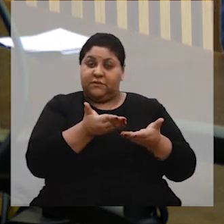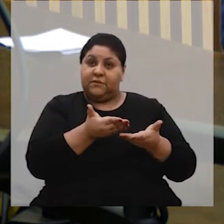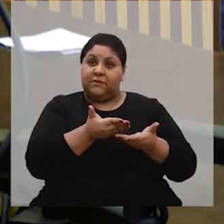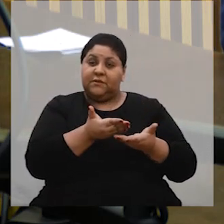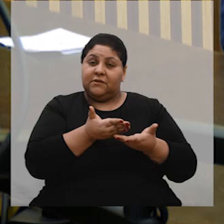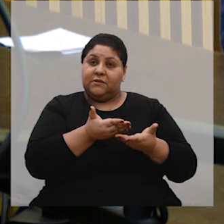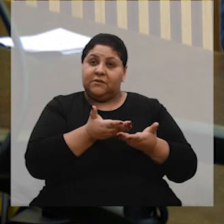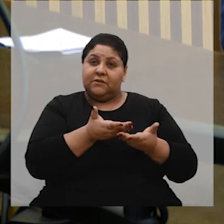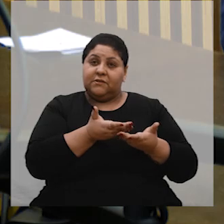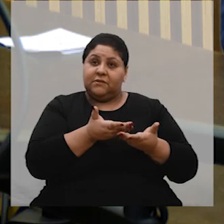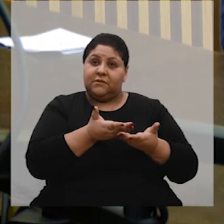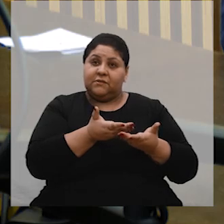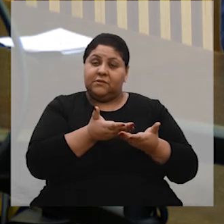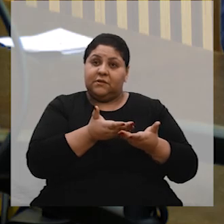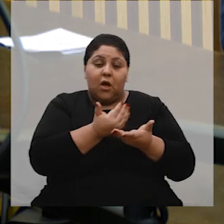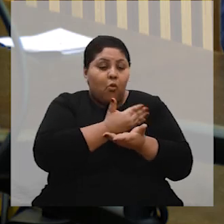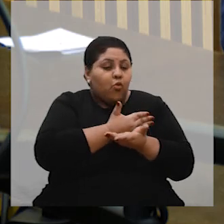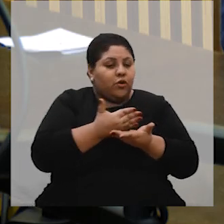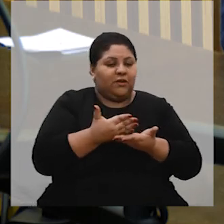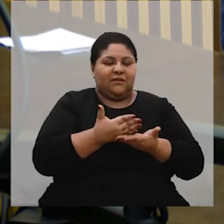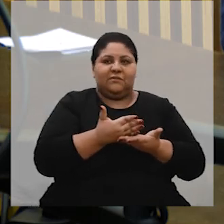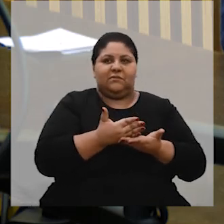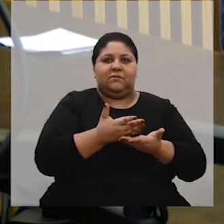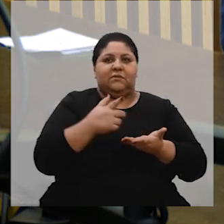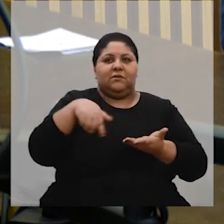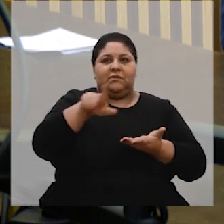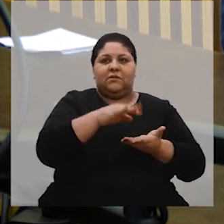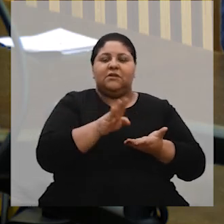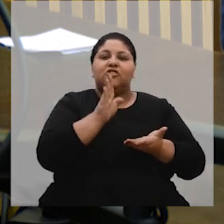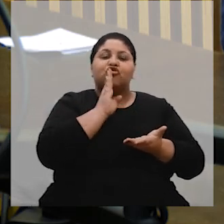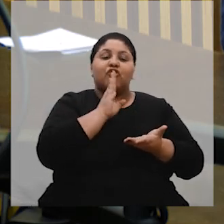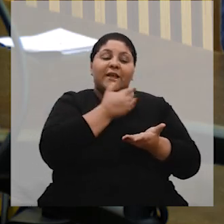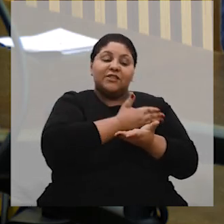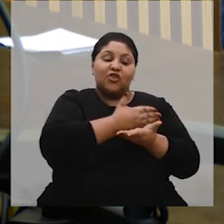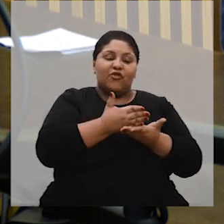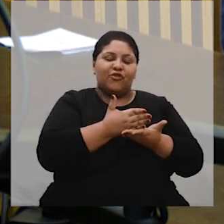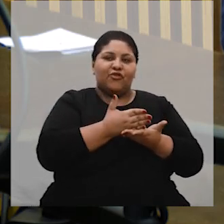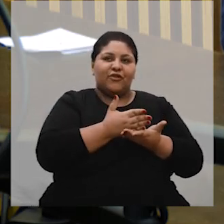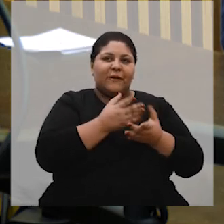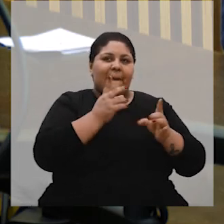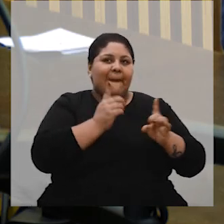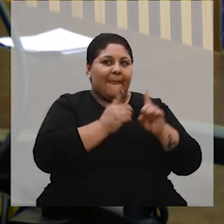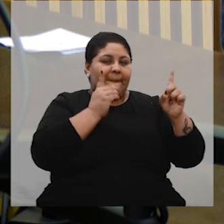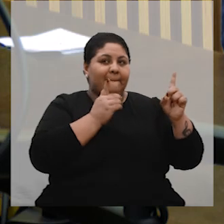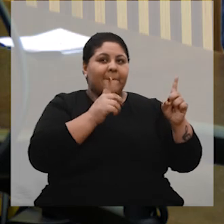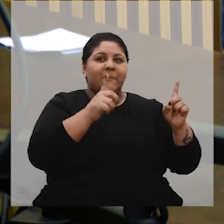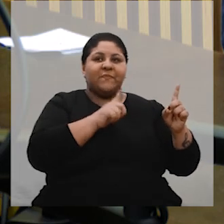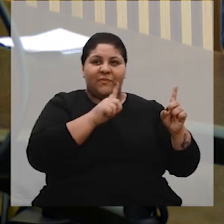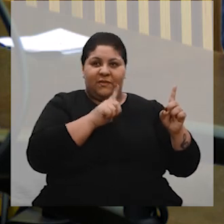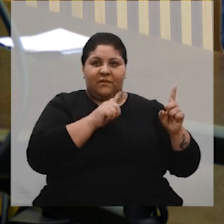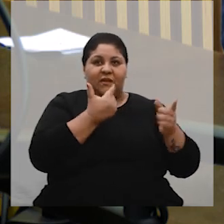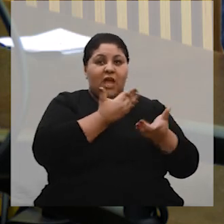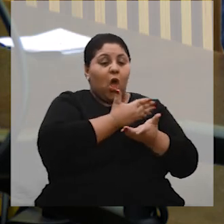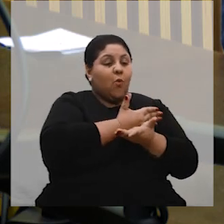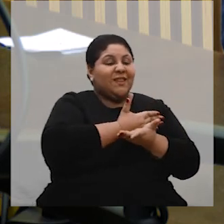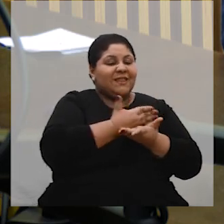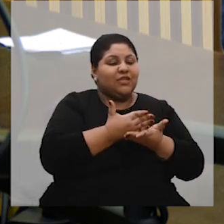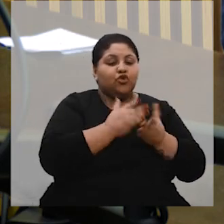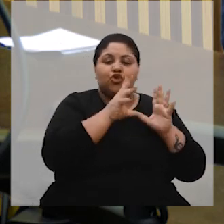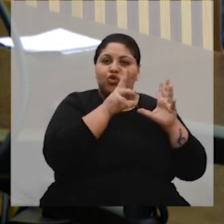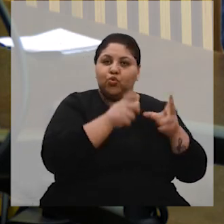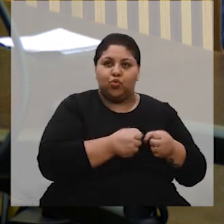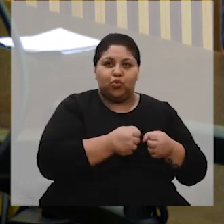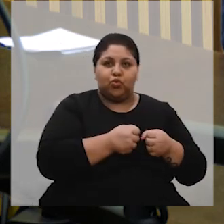dia é um iceberg. A gente conhece a ponta, então os diagnósticos que a gente tem é a ponta do